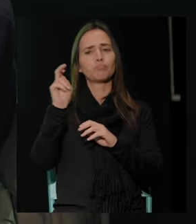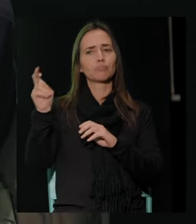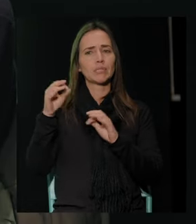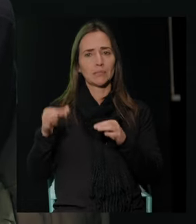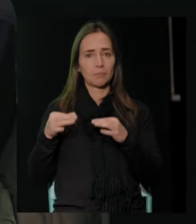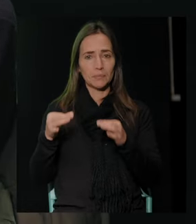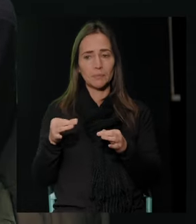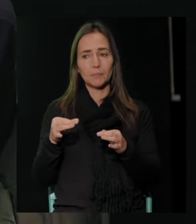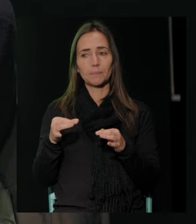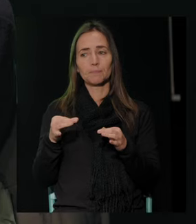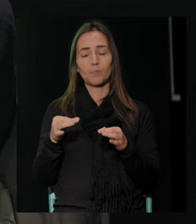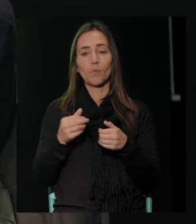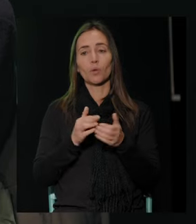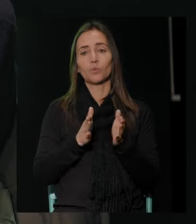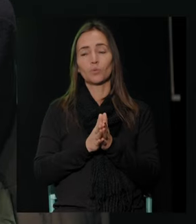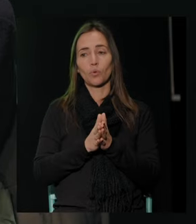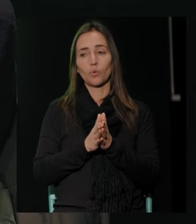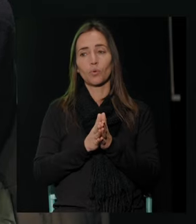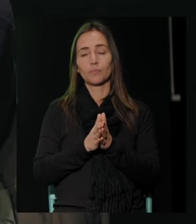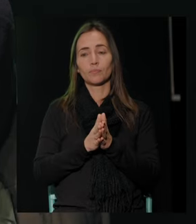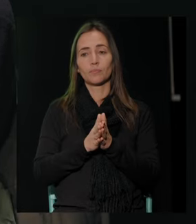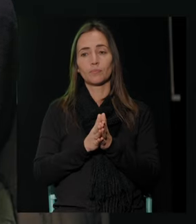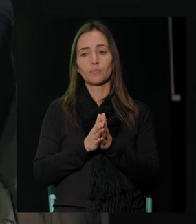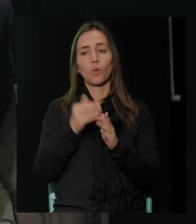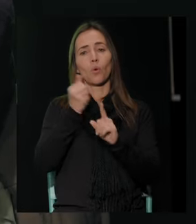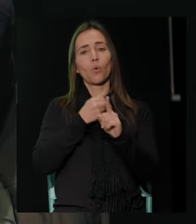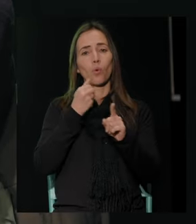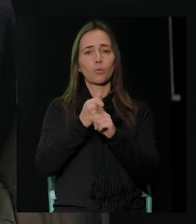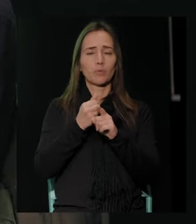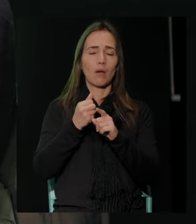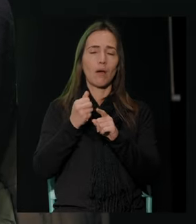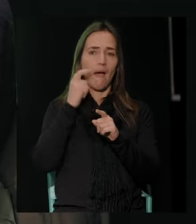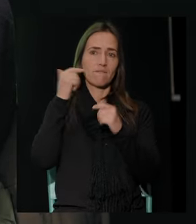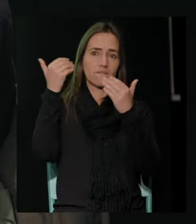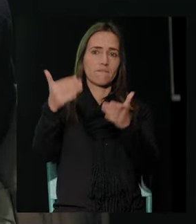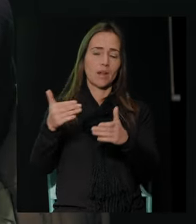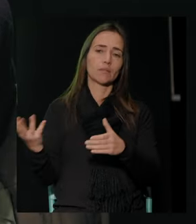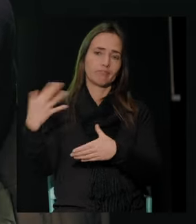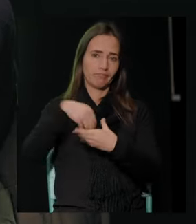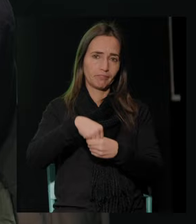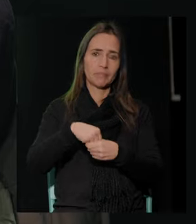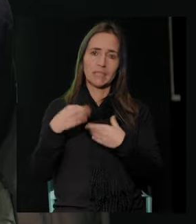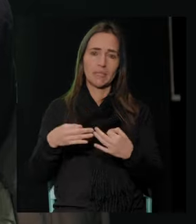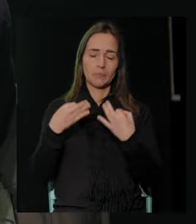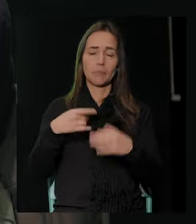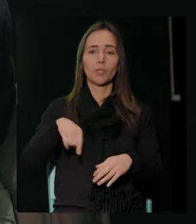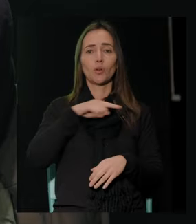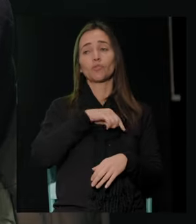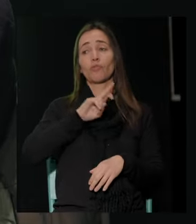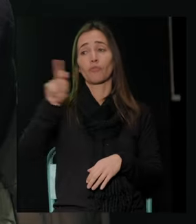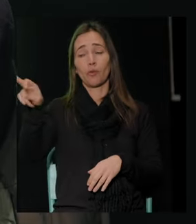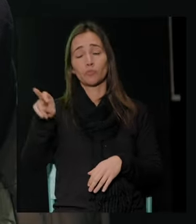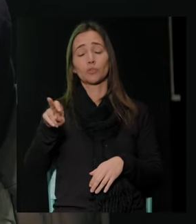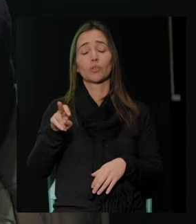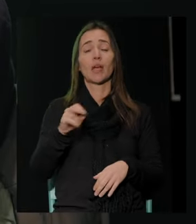ou seja, tudo o que eram ações progressistas, elas estavam sempre envolvidas. E fomos filmar a casa